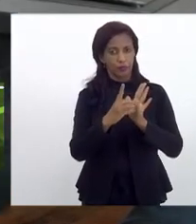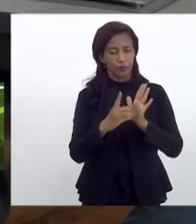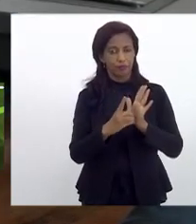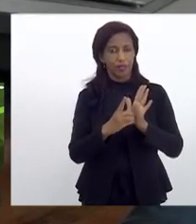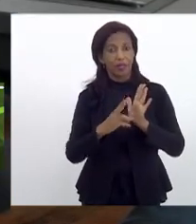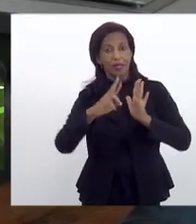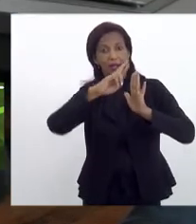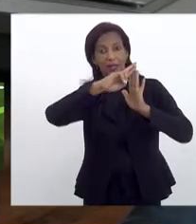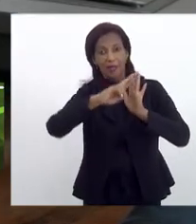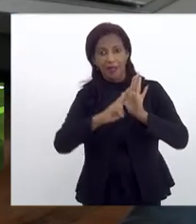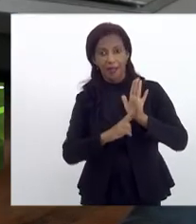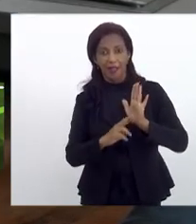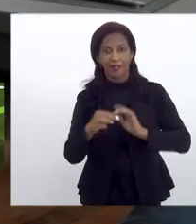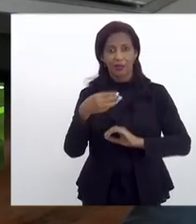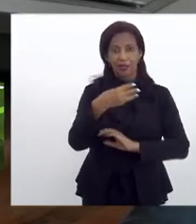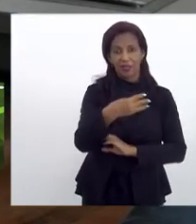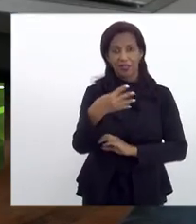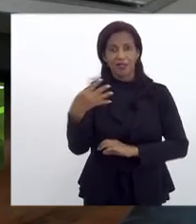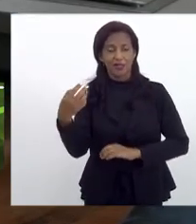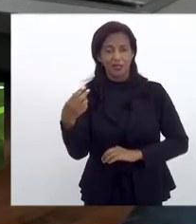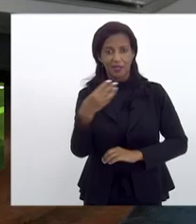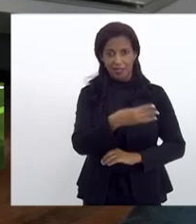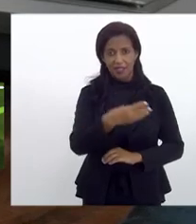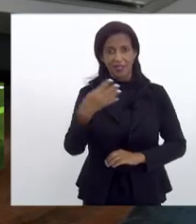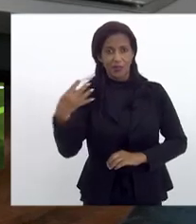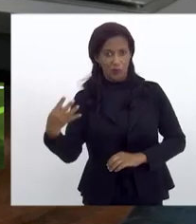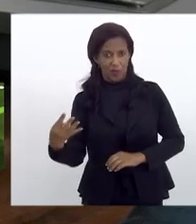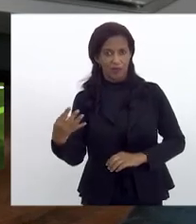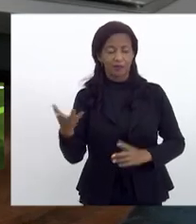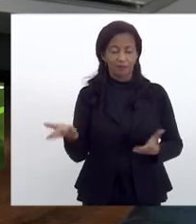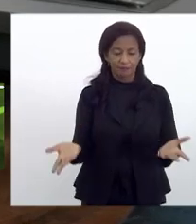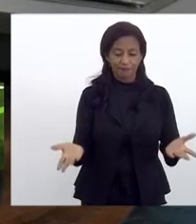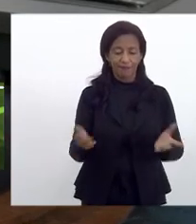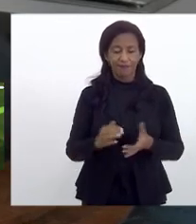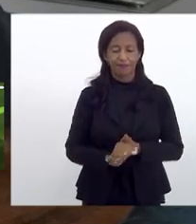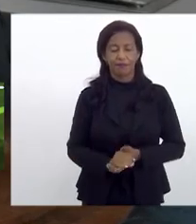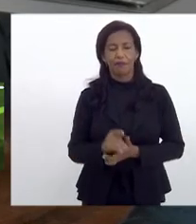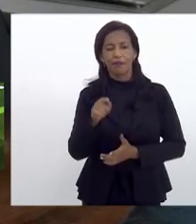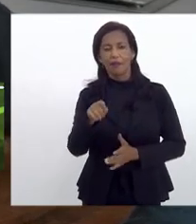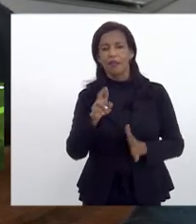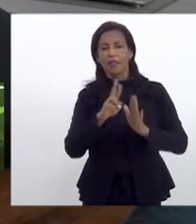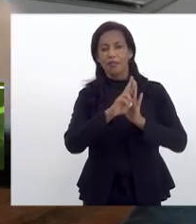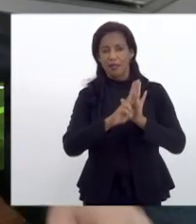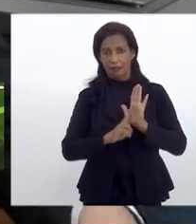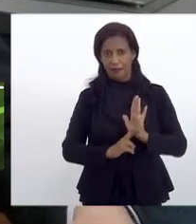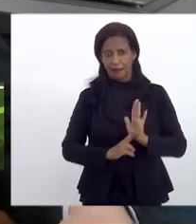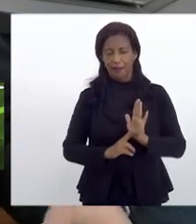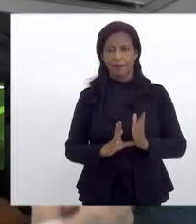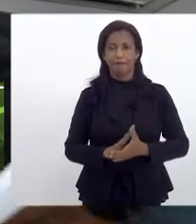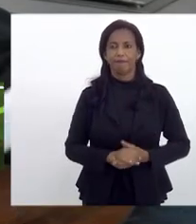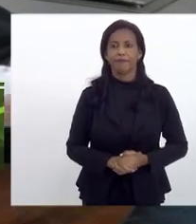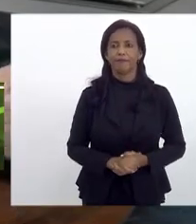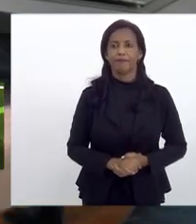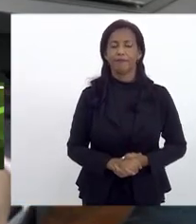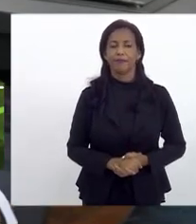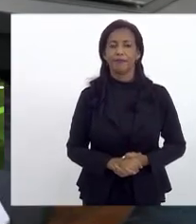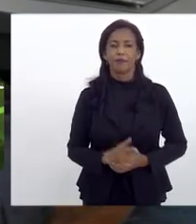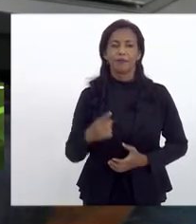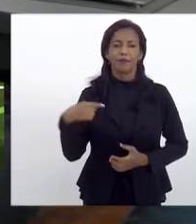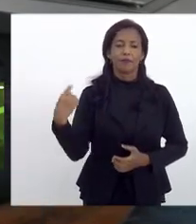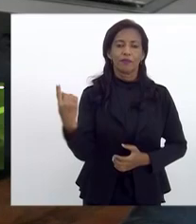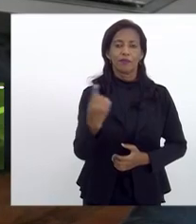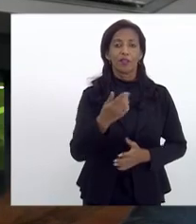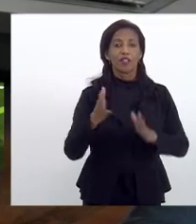regrinha Do 3 em 4 Não é isso? Do 3 em 4 Nessa regrinha Do 3 em 4 Nós